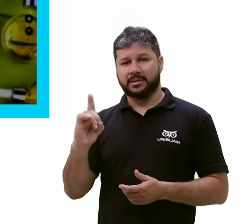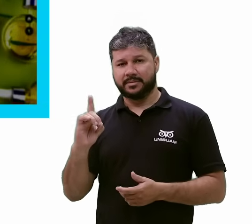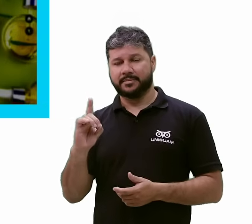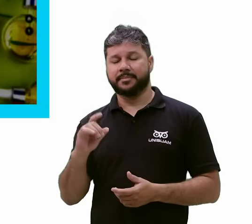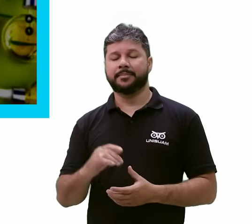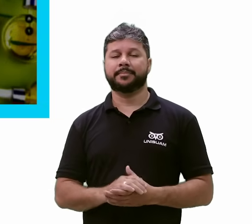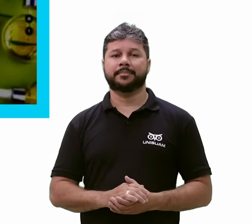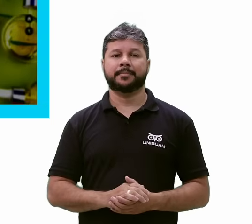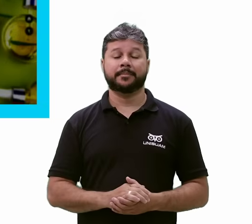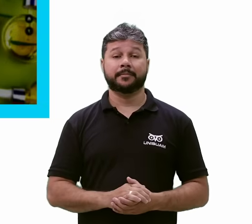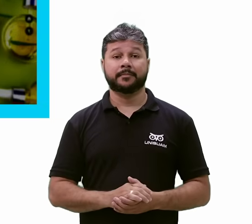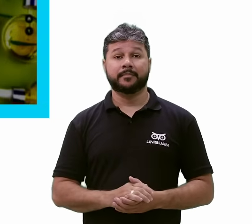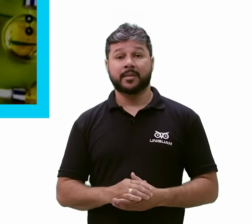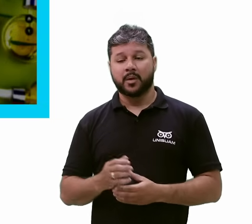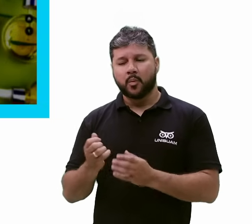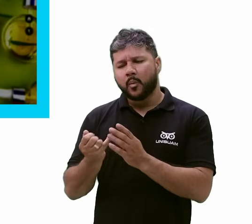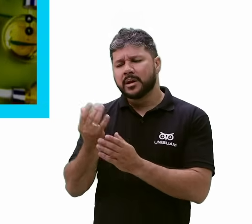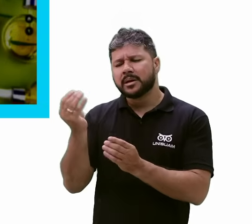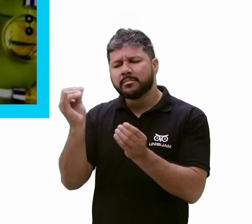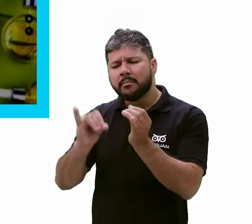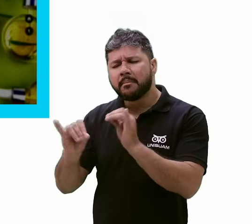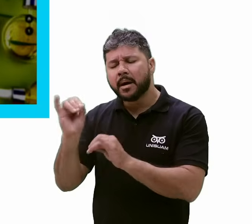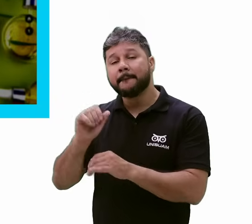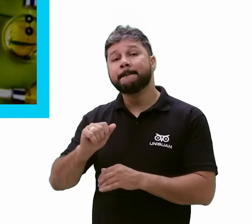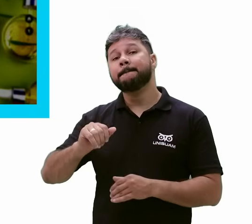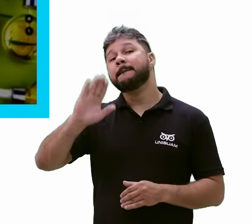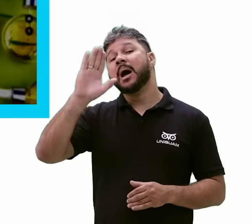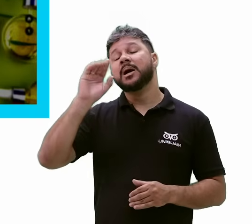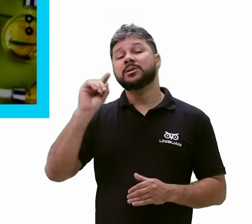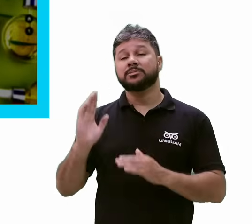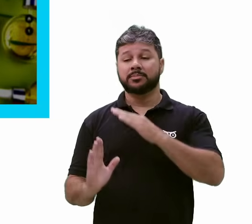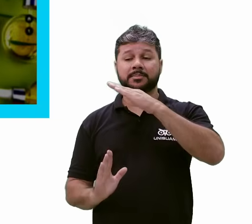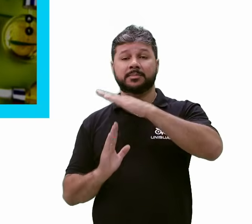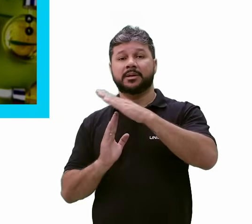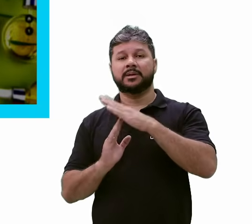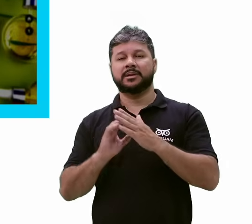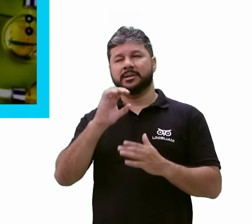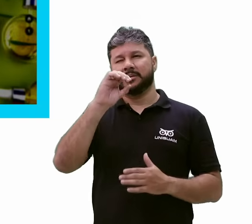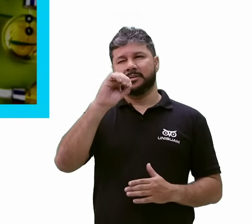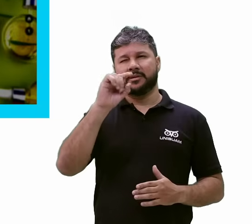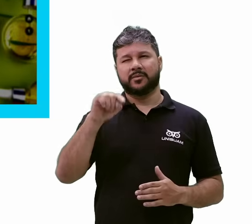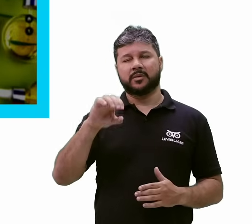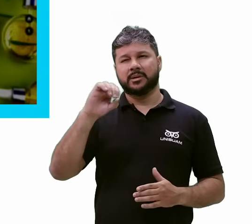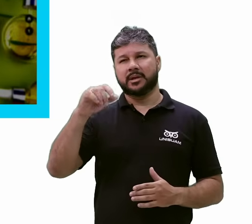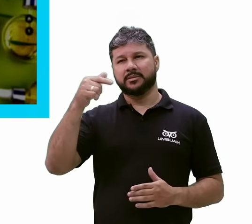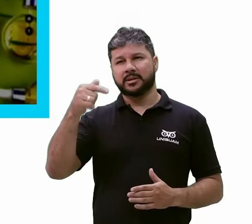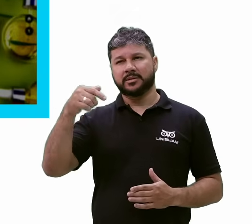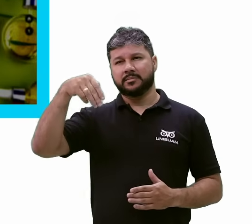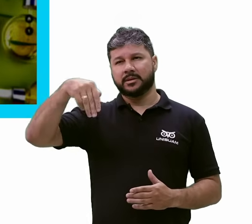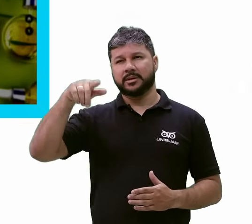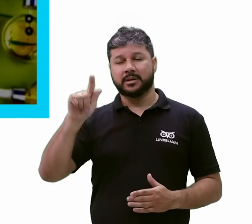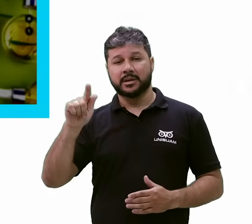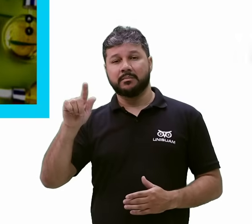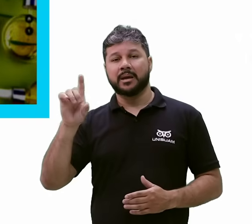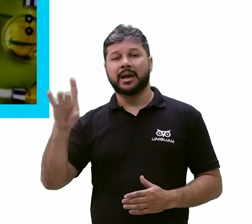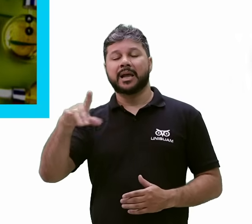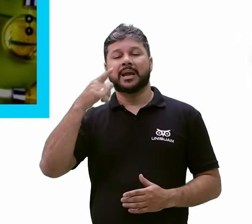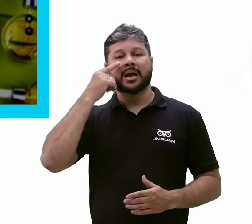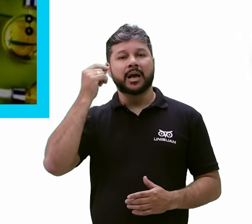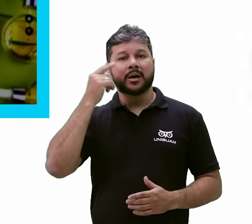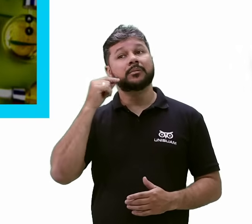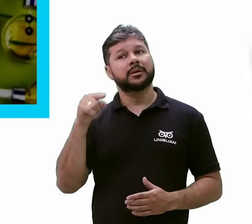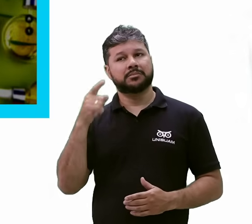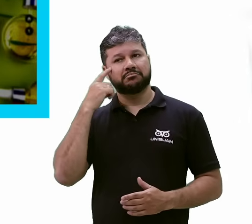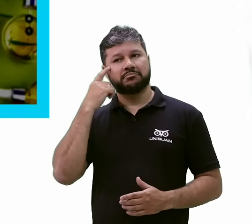CBD, tá? A dose máxima que a gente conseguiu chegar nesses gatos foi de 0,7 miligrama por